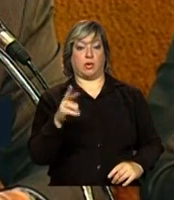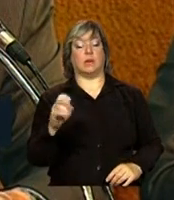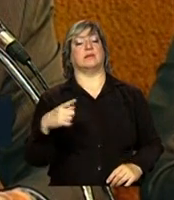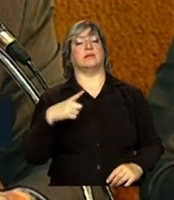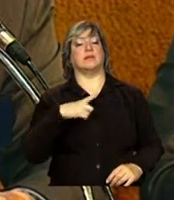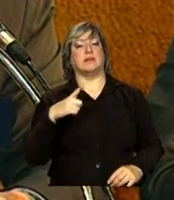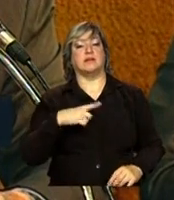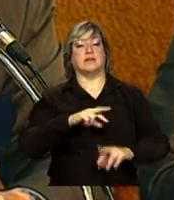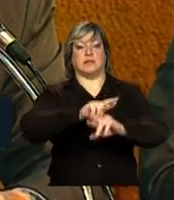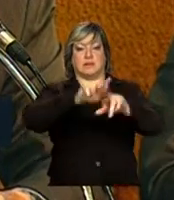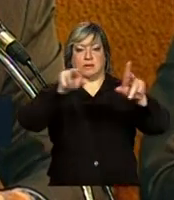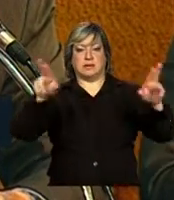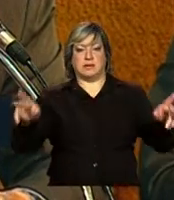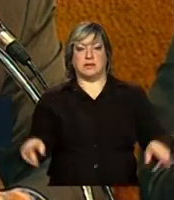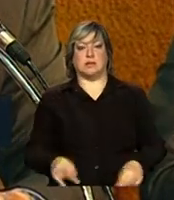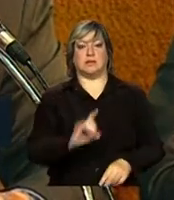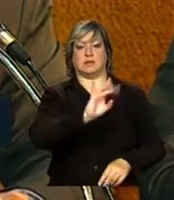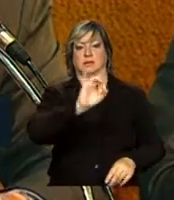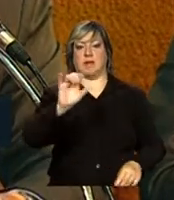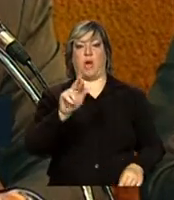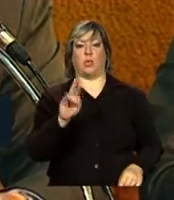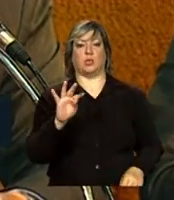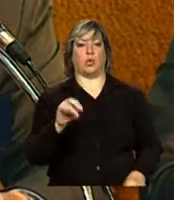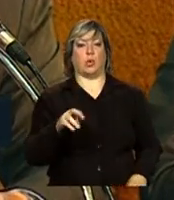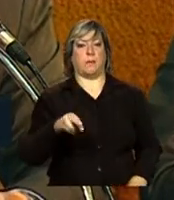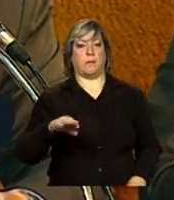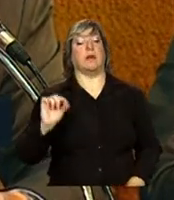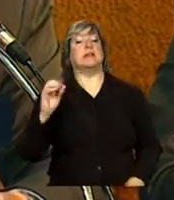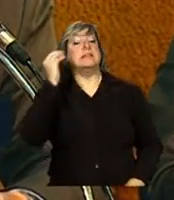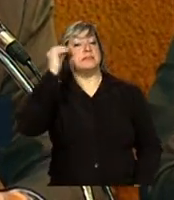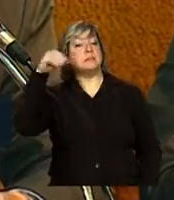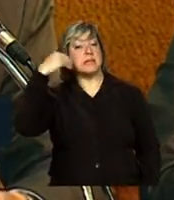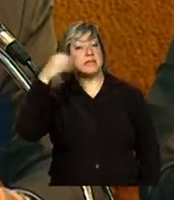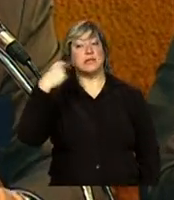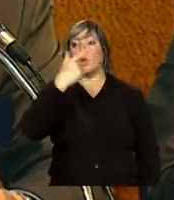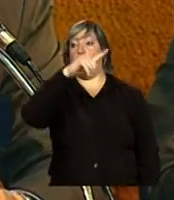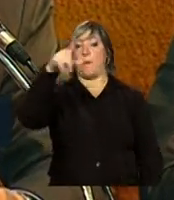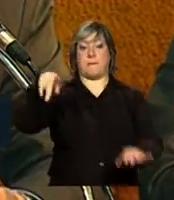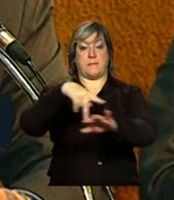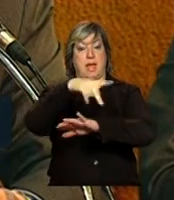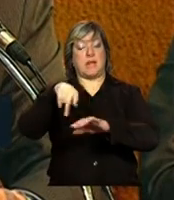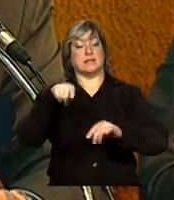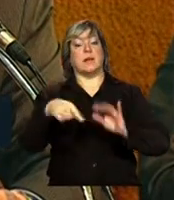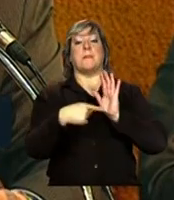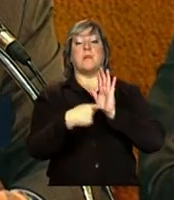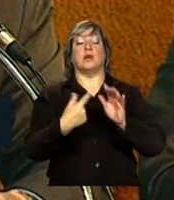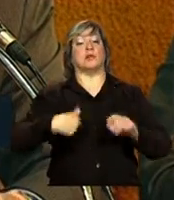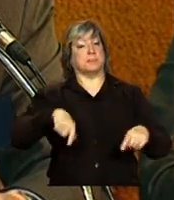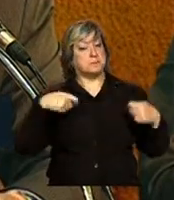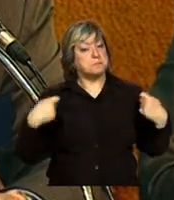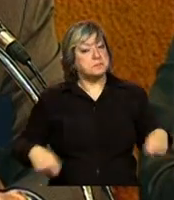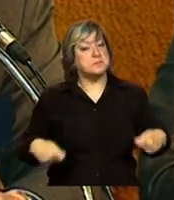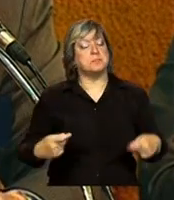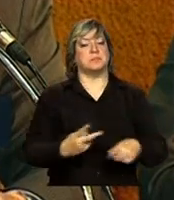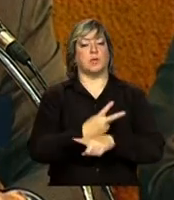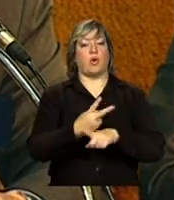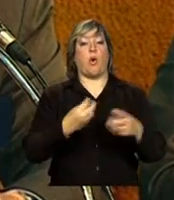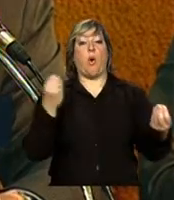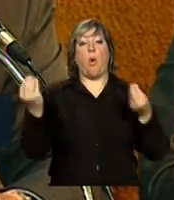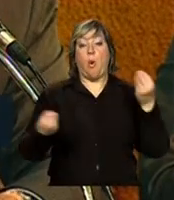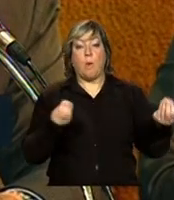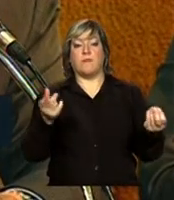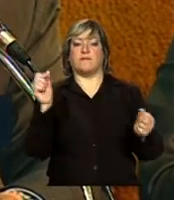grau diferenciado de autonomia e as experiências internacionais eh mostram que nós precisamos realmente buscar meios de